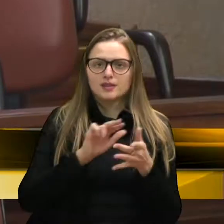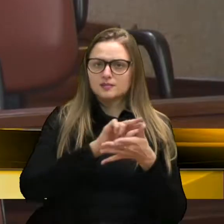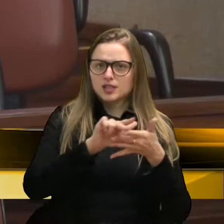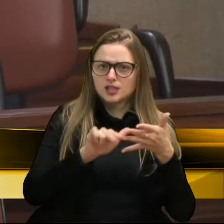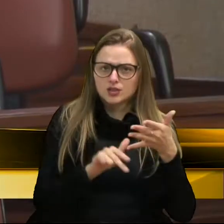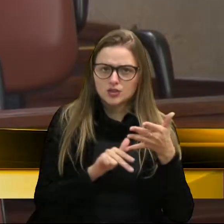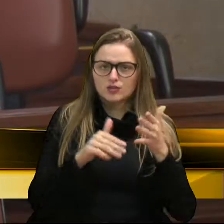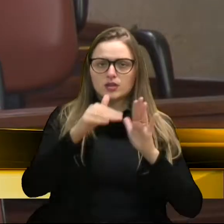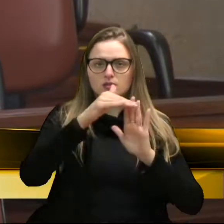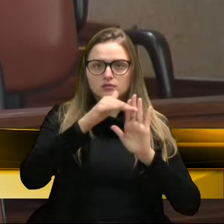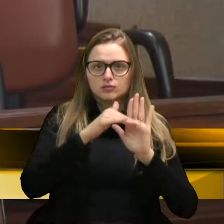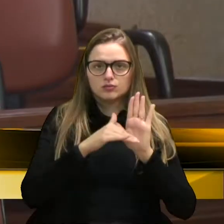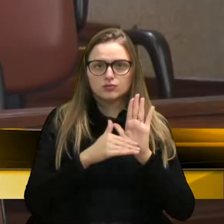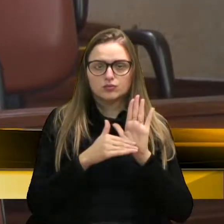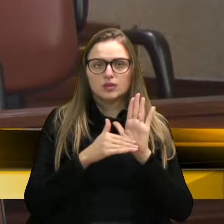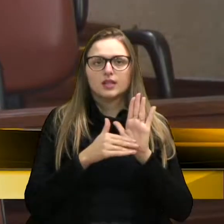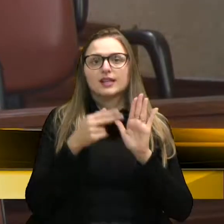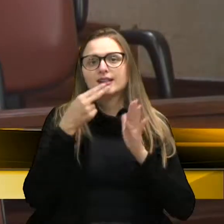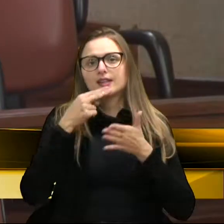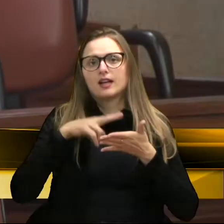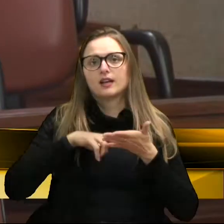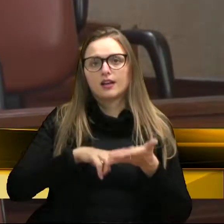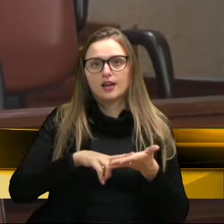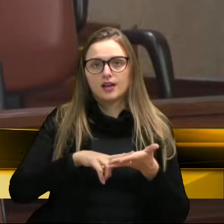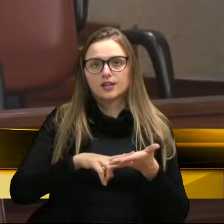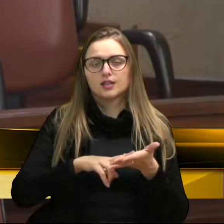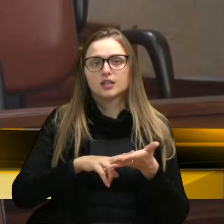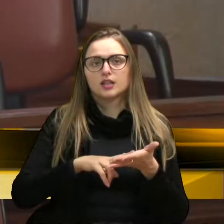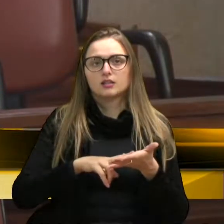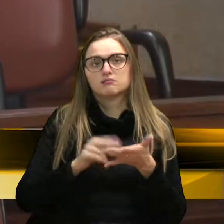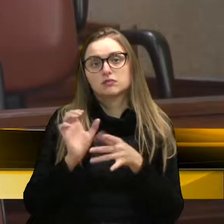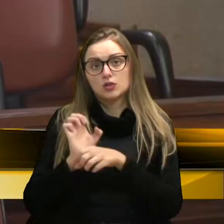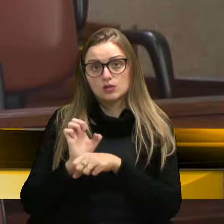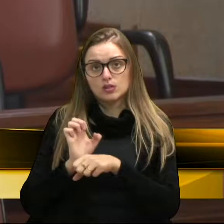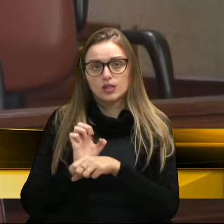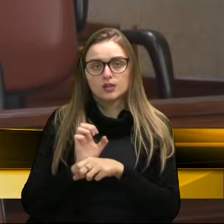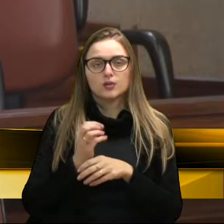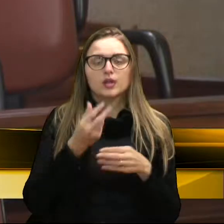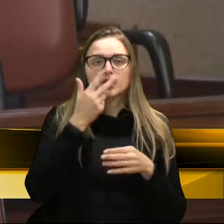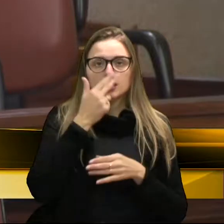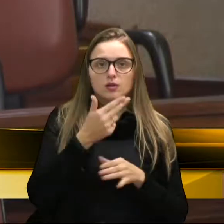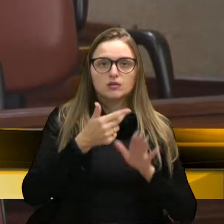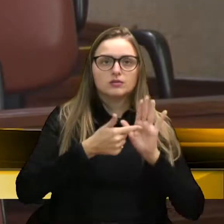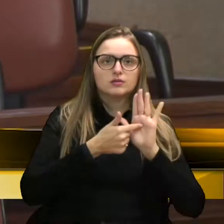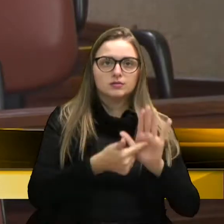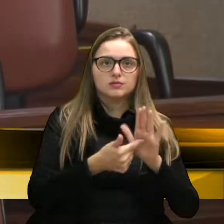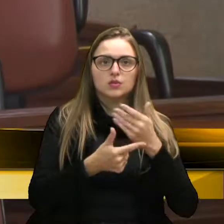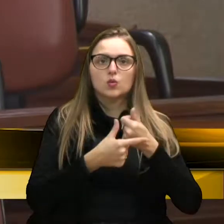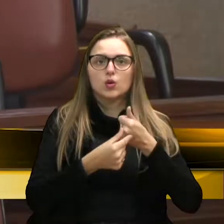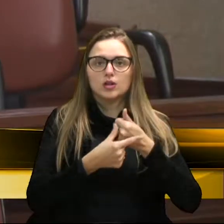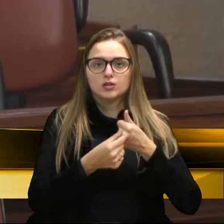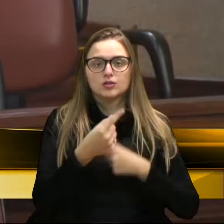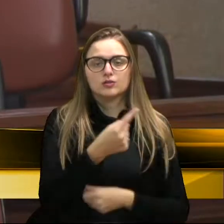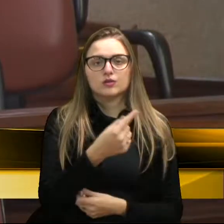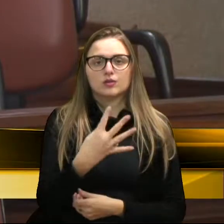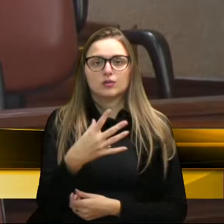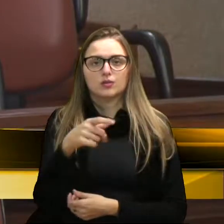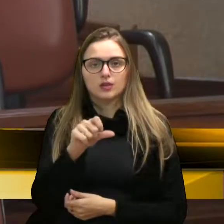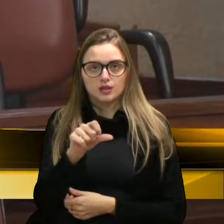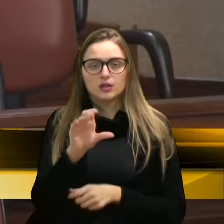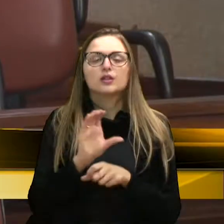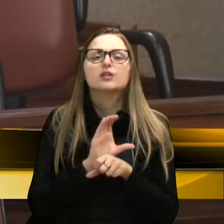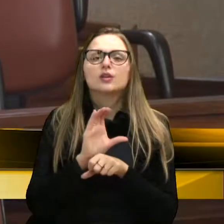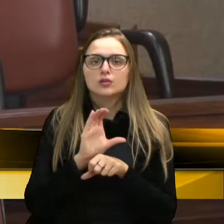da Carta Constitucional Estadual, conforme se passa a demonstrar. No artigo 149 da